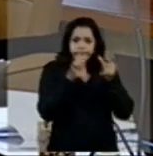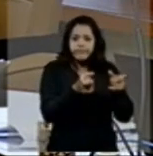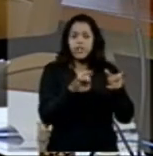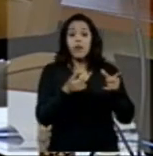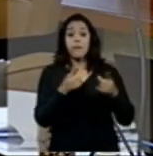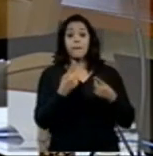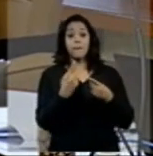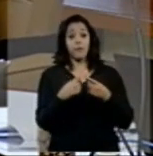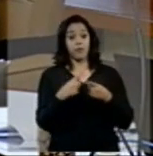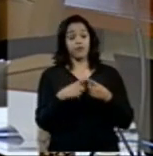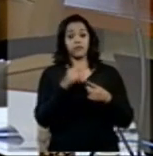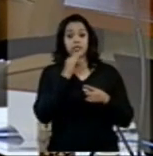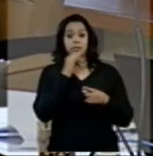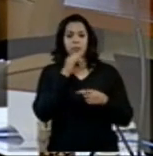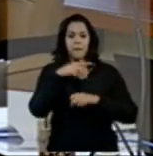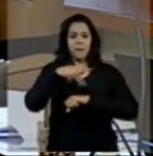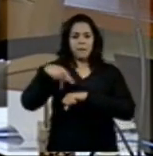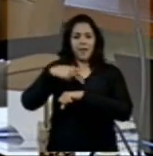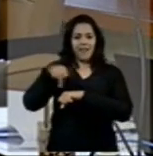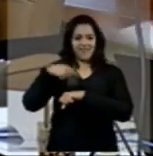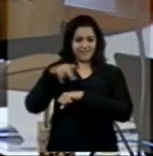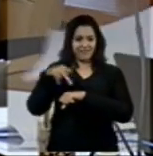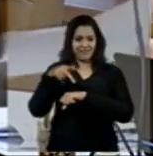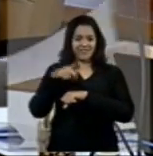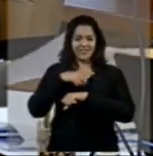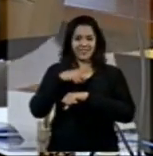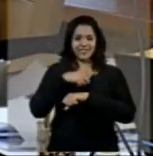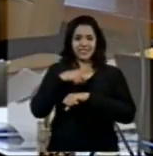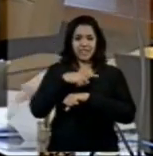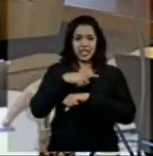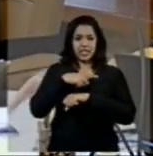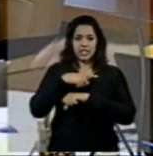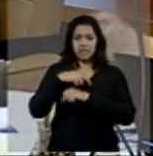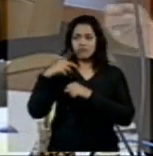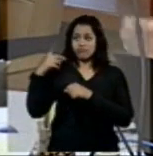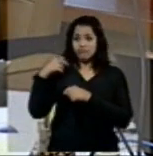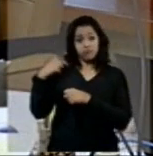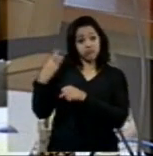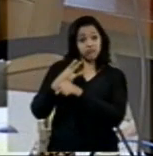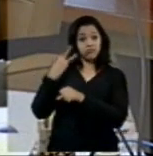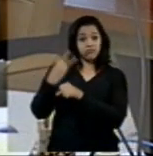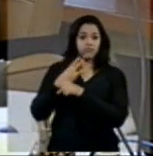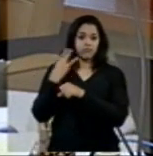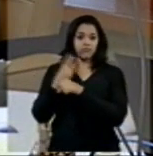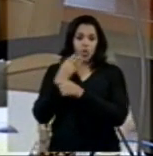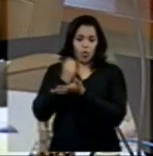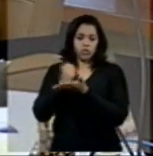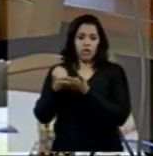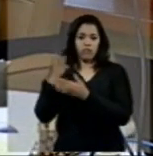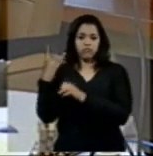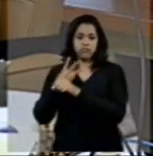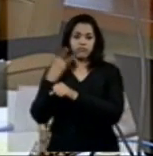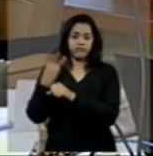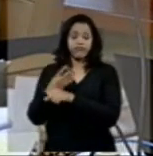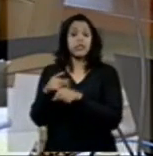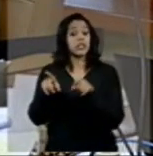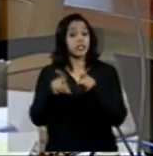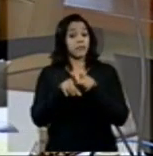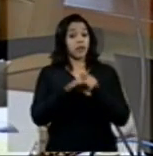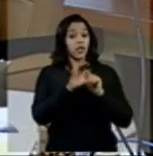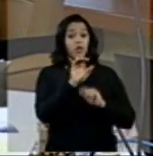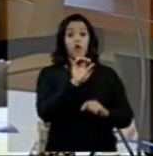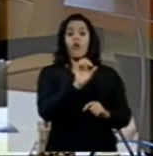pois nem nos países onde também se verifica a terceirização da mão de obra, nem pela